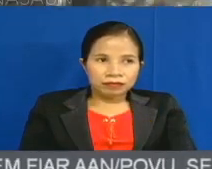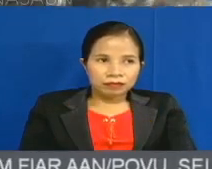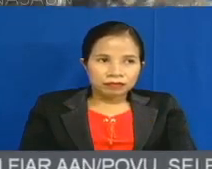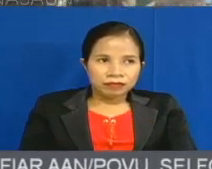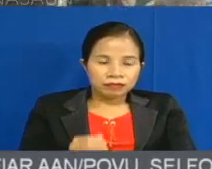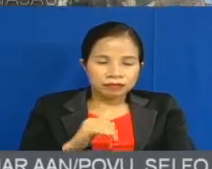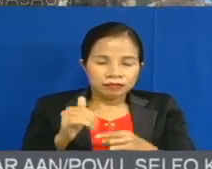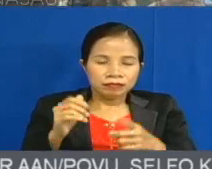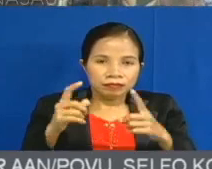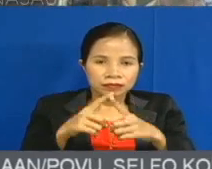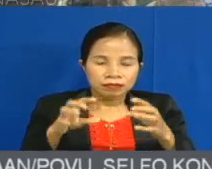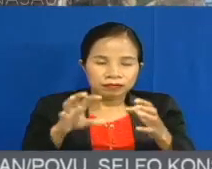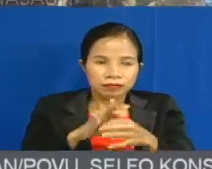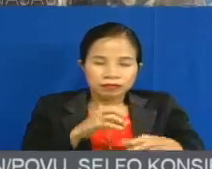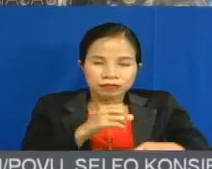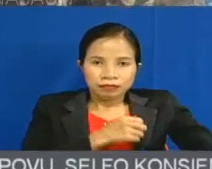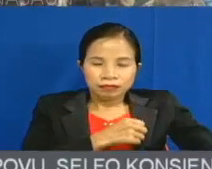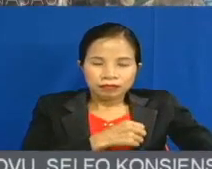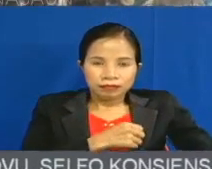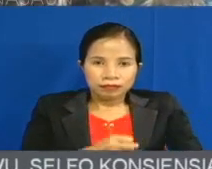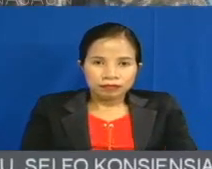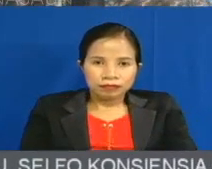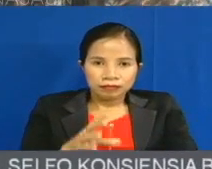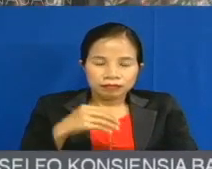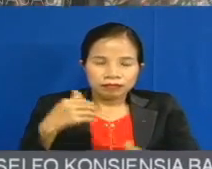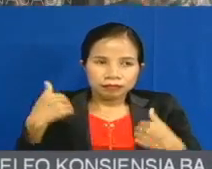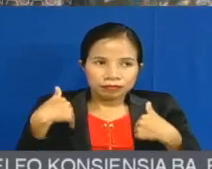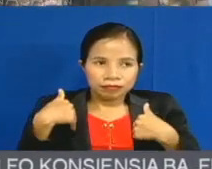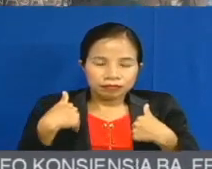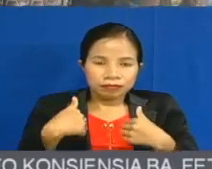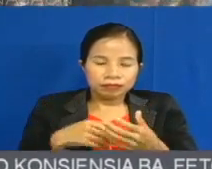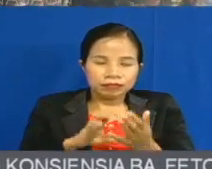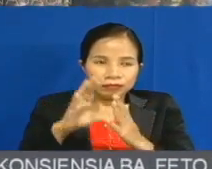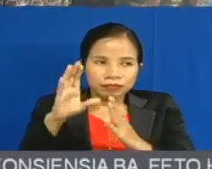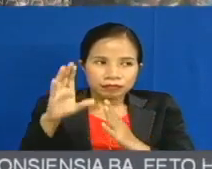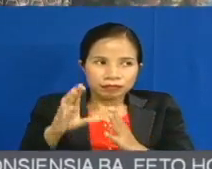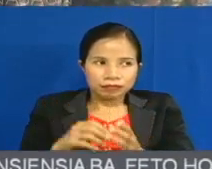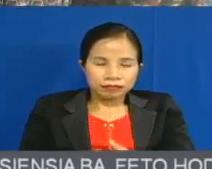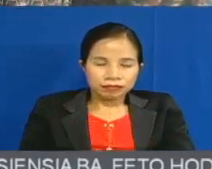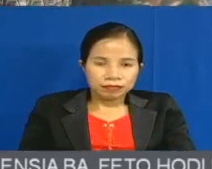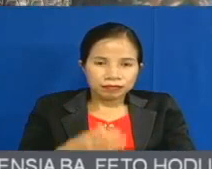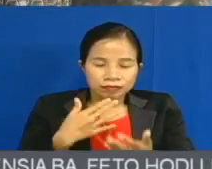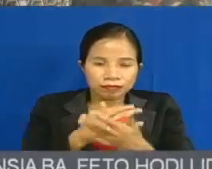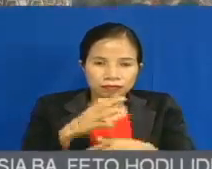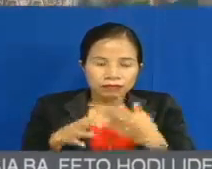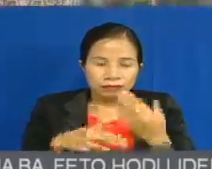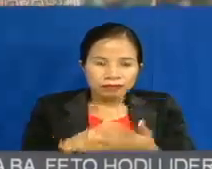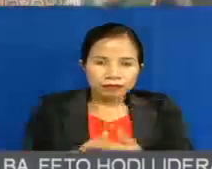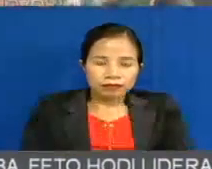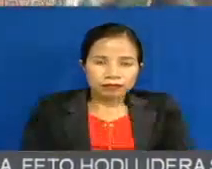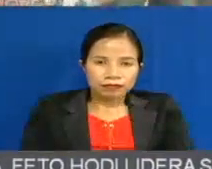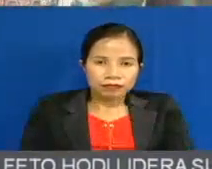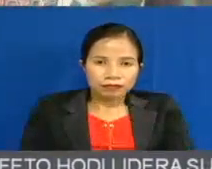promoção Bahia, membro FF da Tele, não se iramos classes generais Nidian. Dia 20 no telespectadores, o